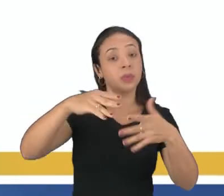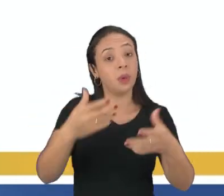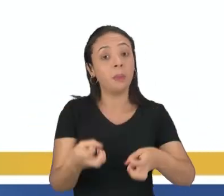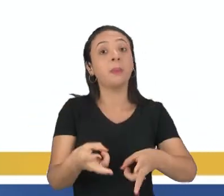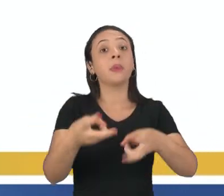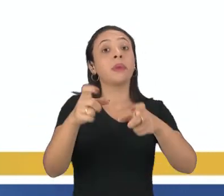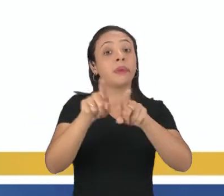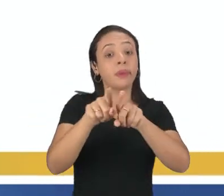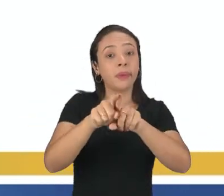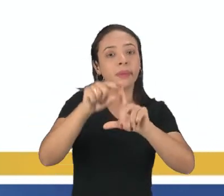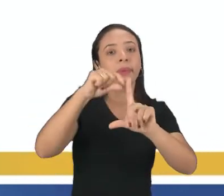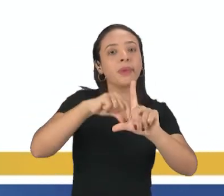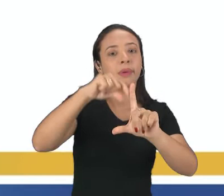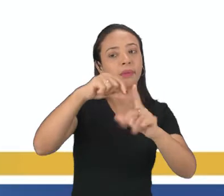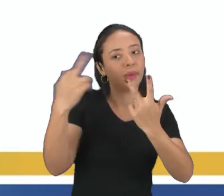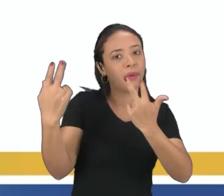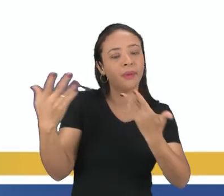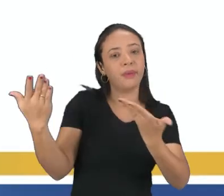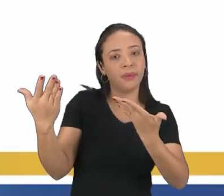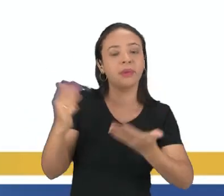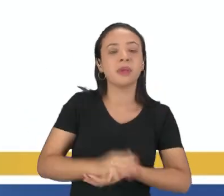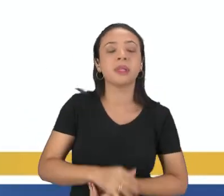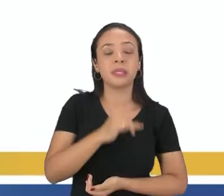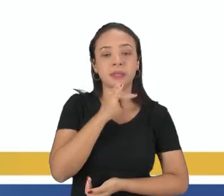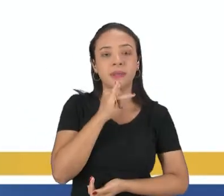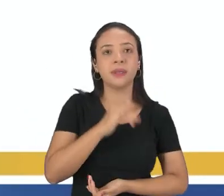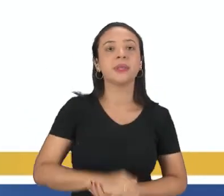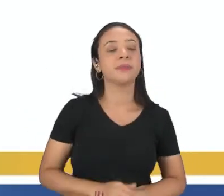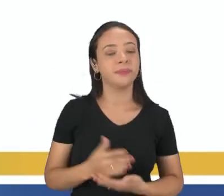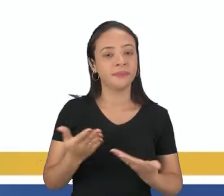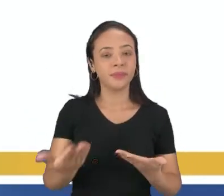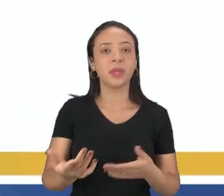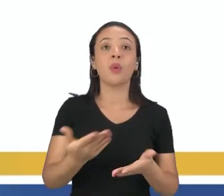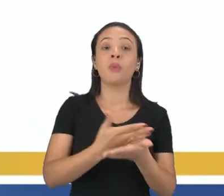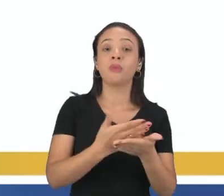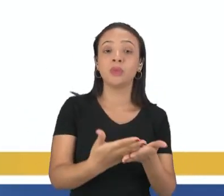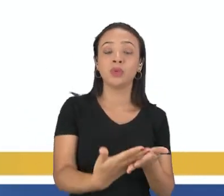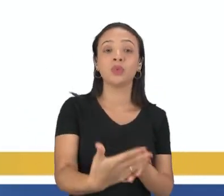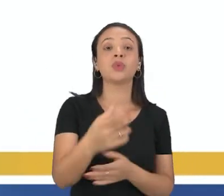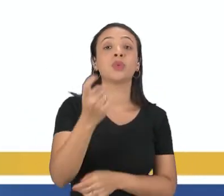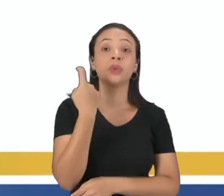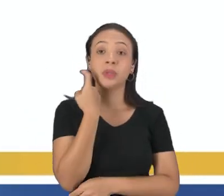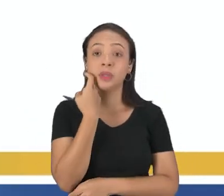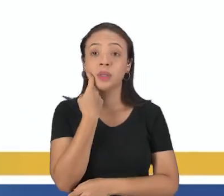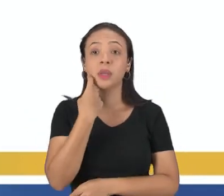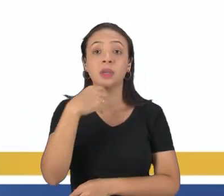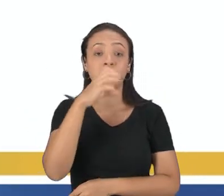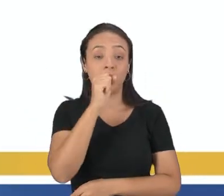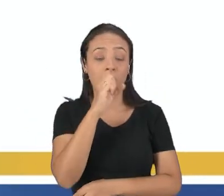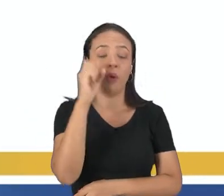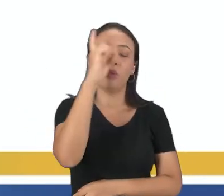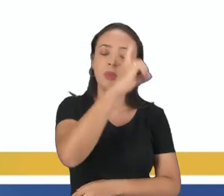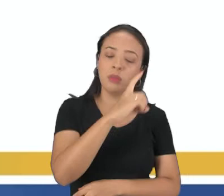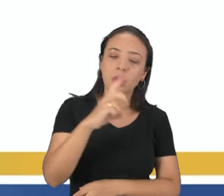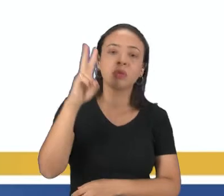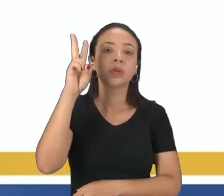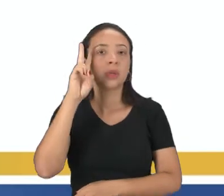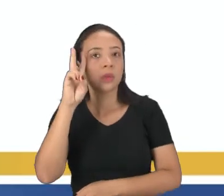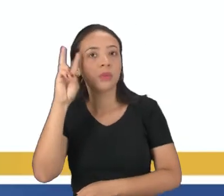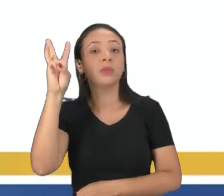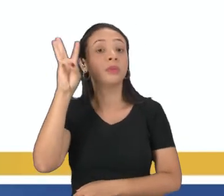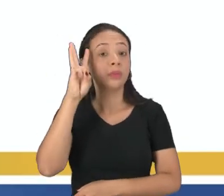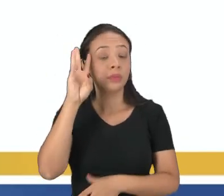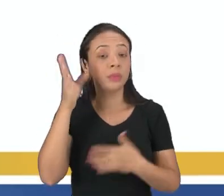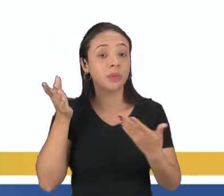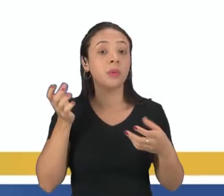gráfico como nós fizemos aqui, né? Nós começou aí os dias numa sexta-feira, sábado, domingo, aí segunda e